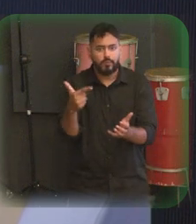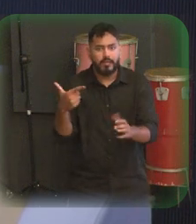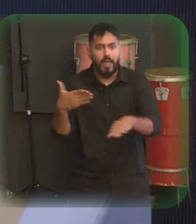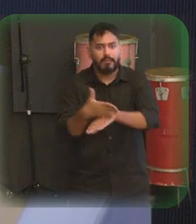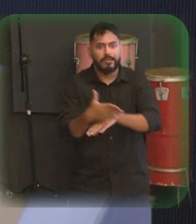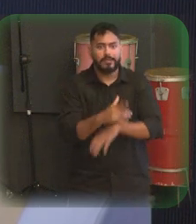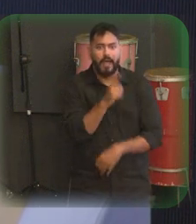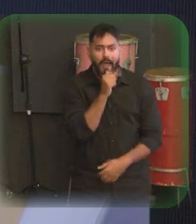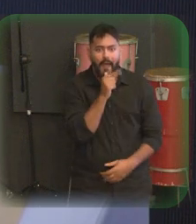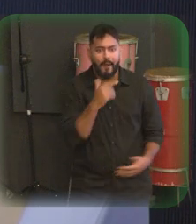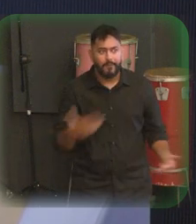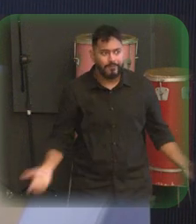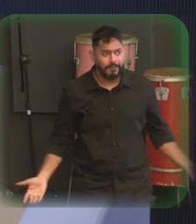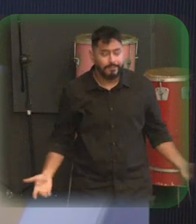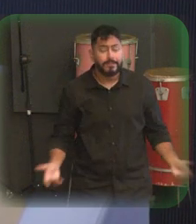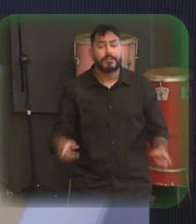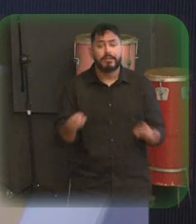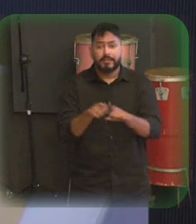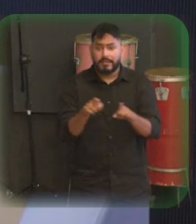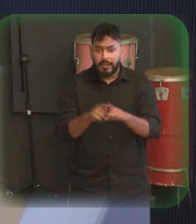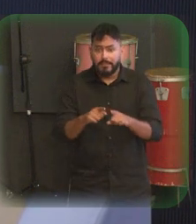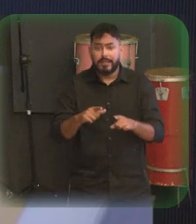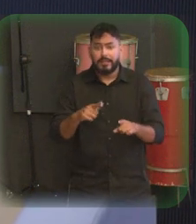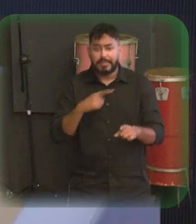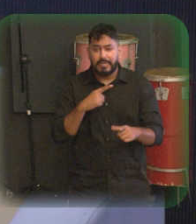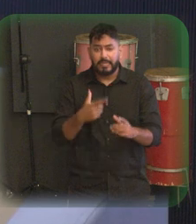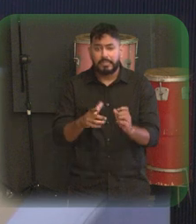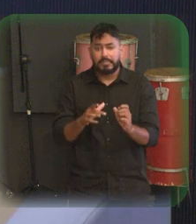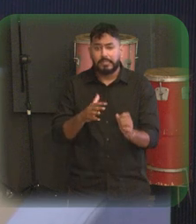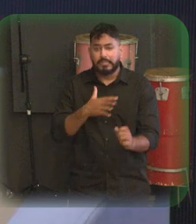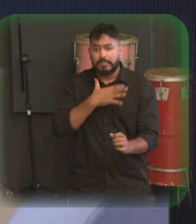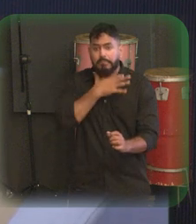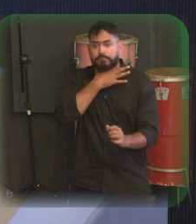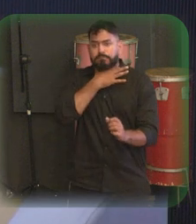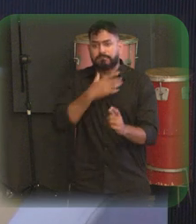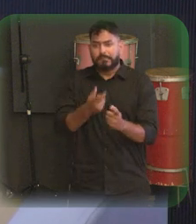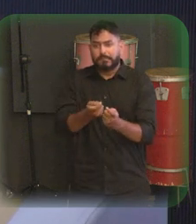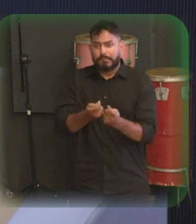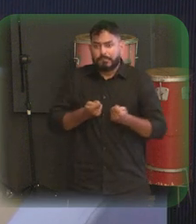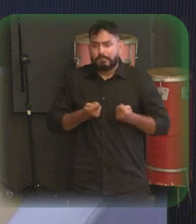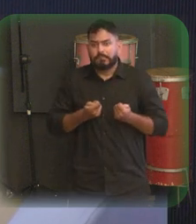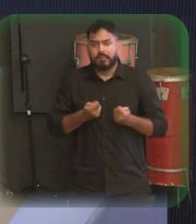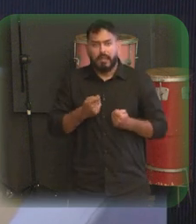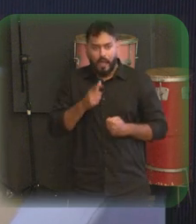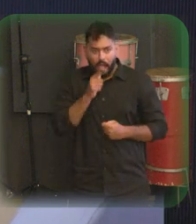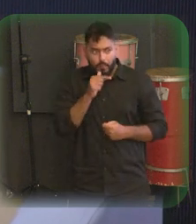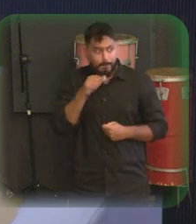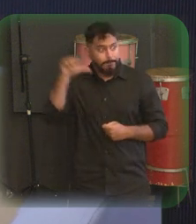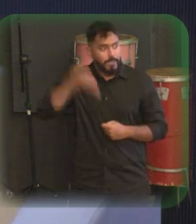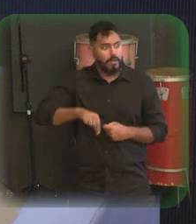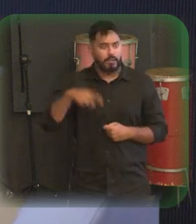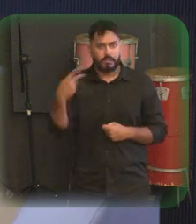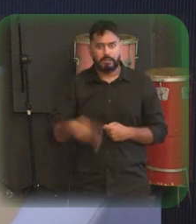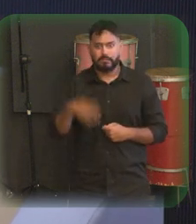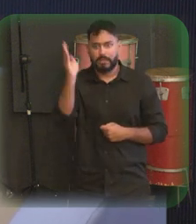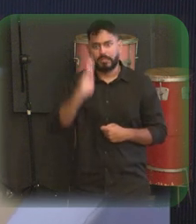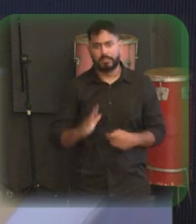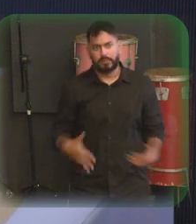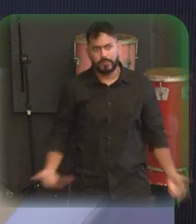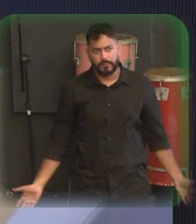Pernambuco. E a gente é submetido ao pior racionamento de água do Brasil. Fomos líderes também